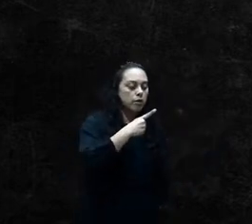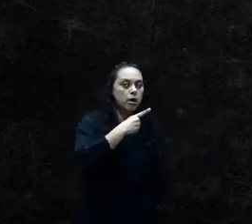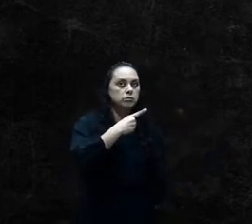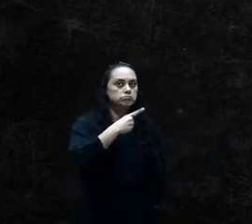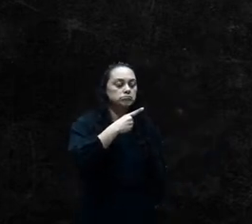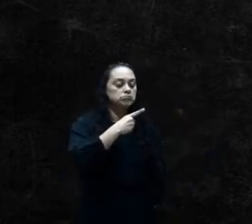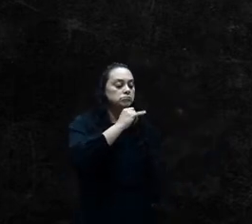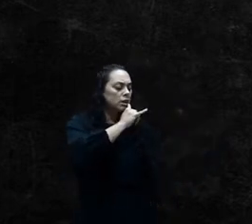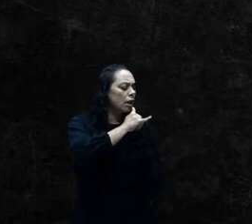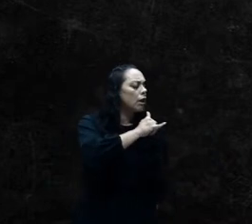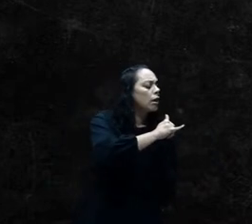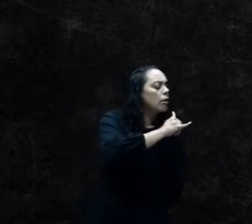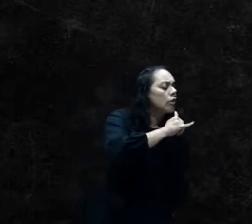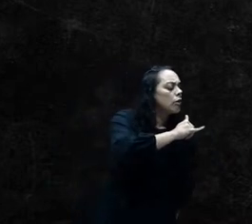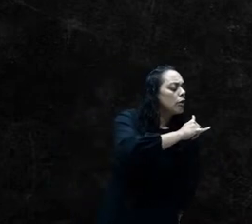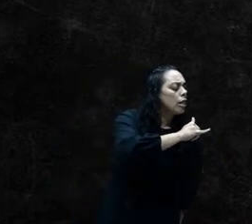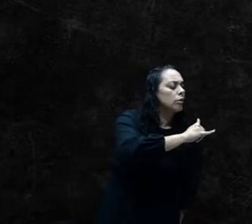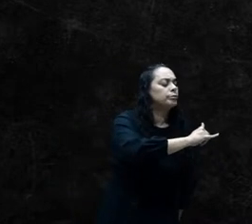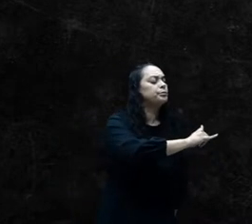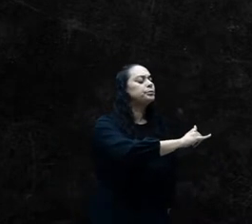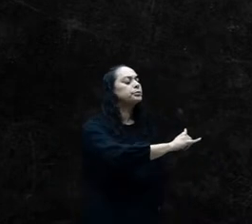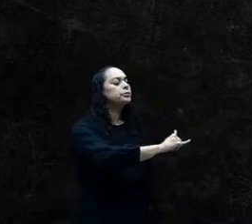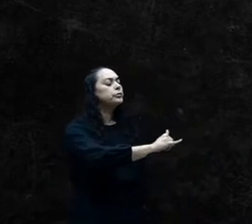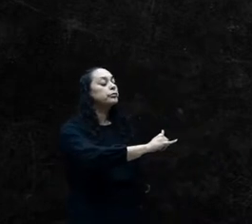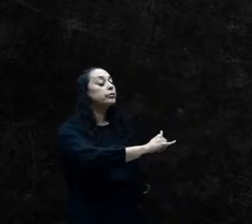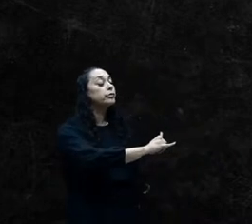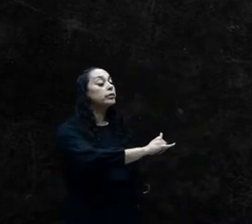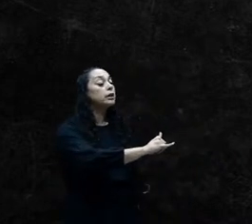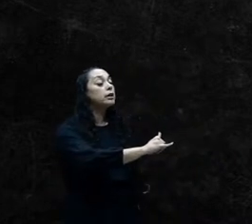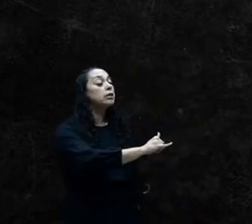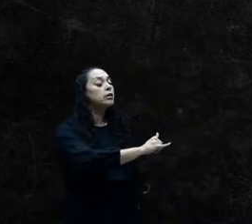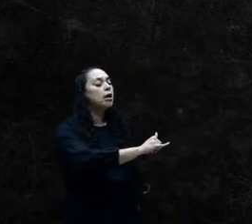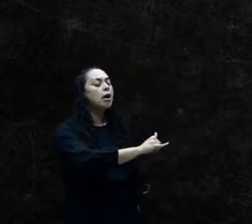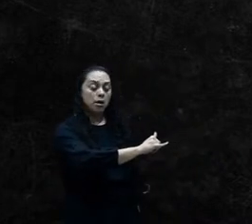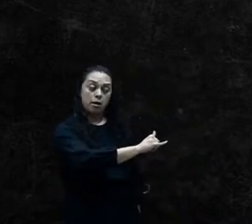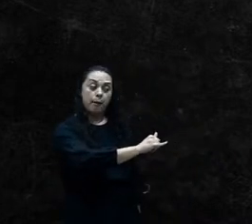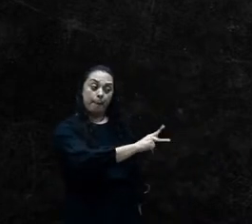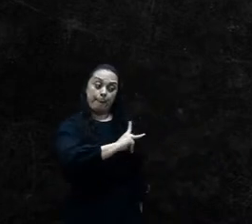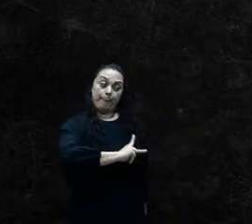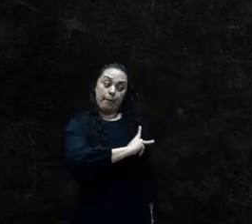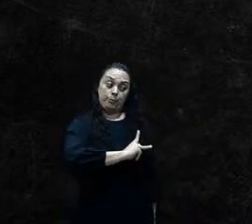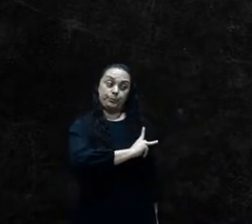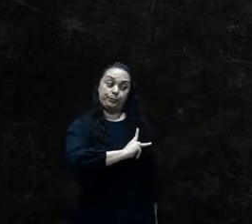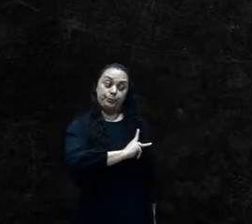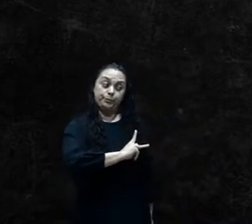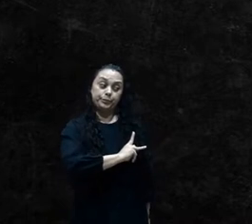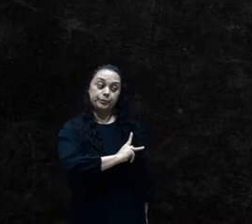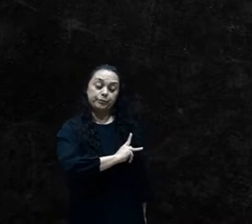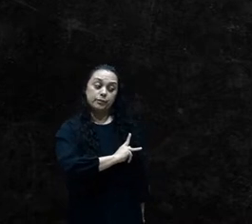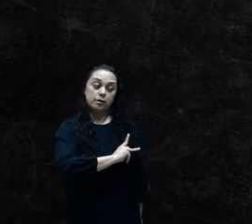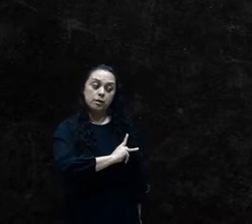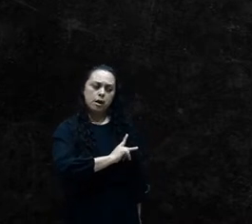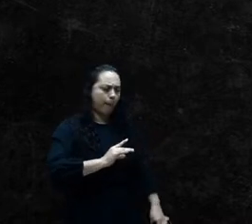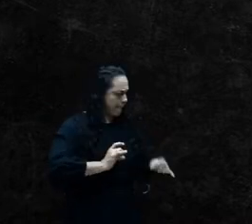sirvo Esteve comigo dizendo Paulo Não